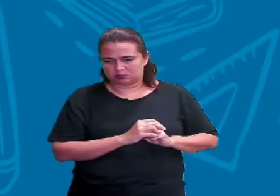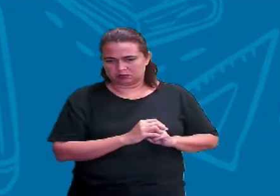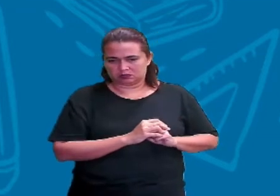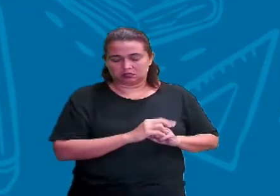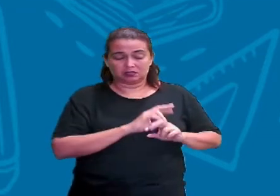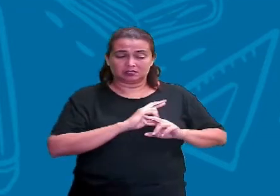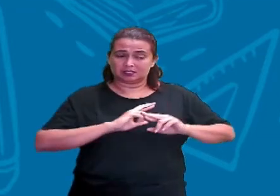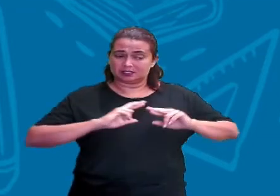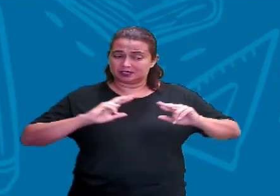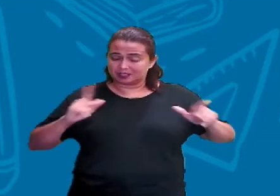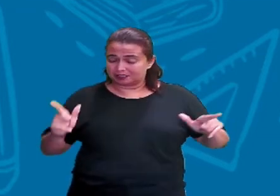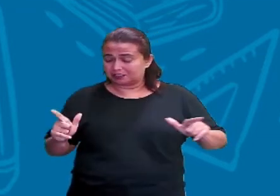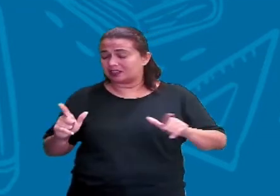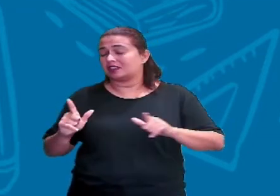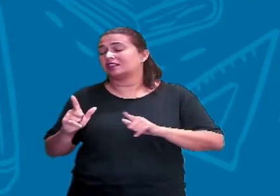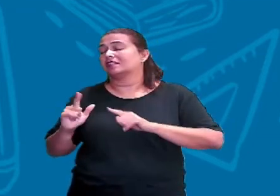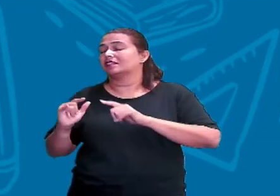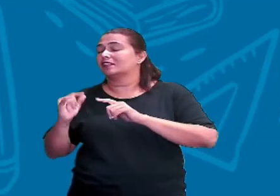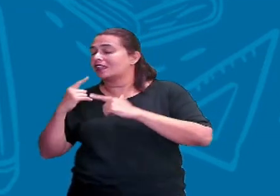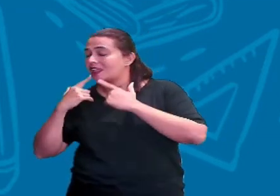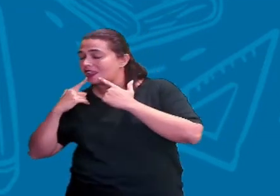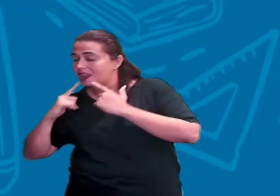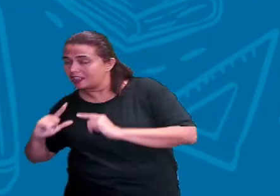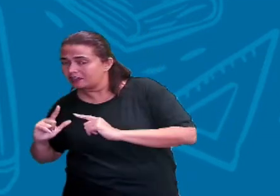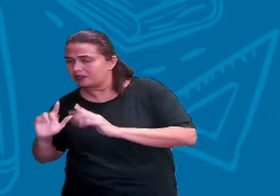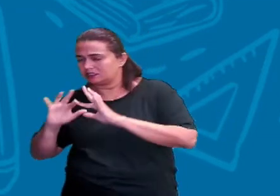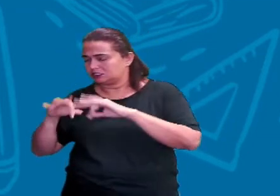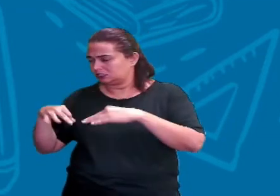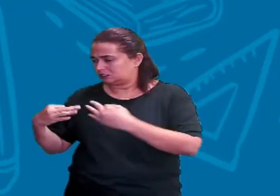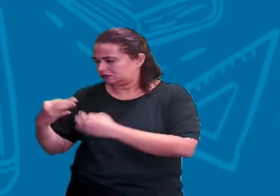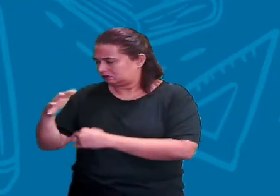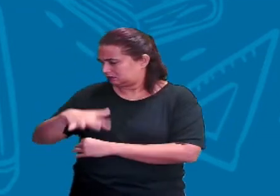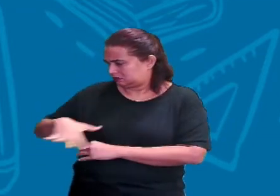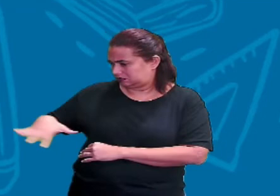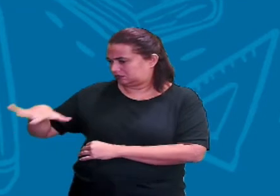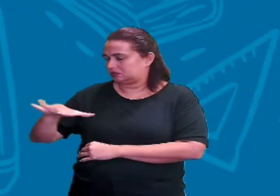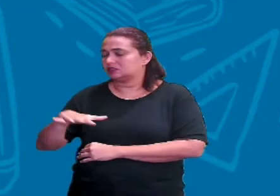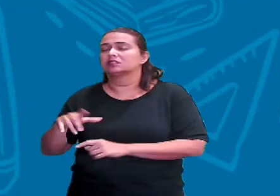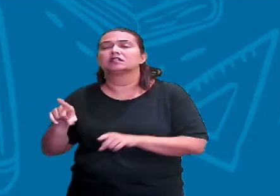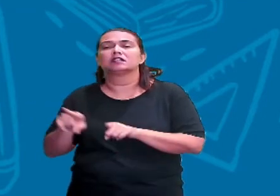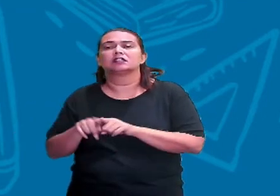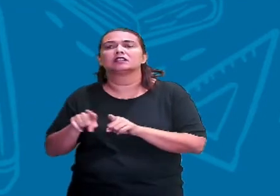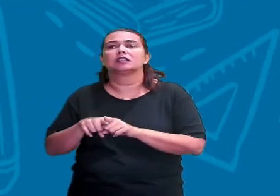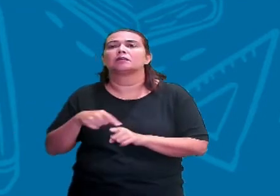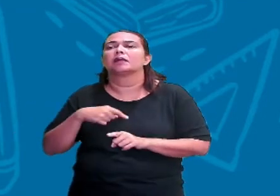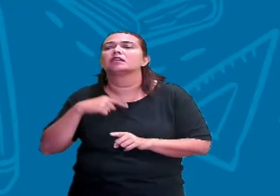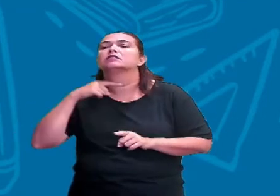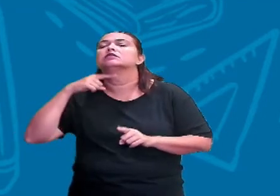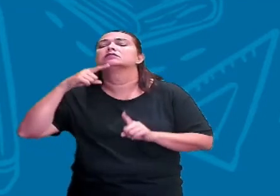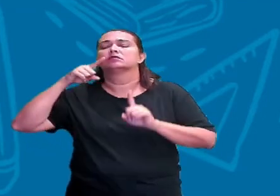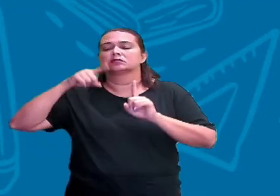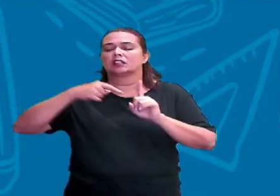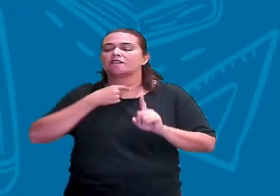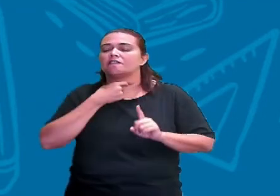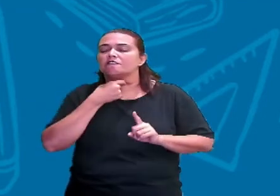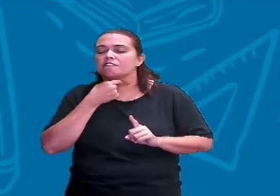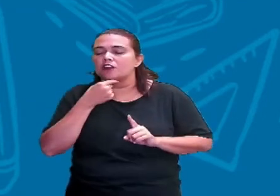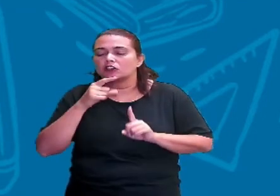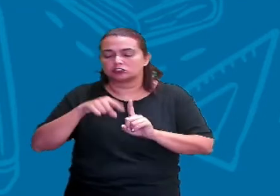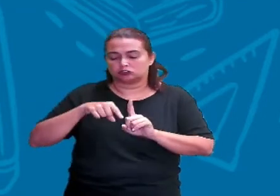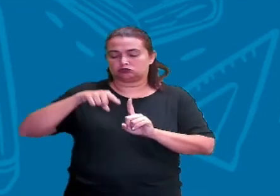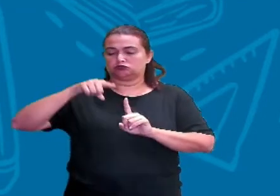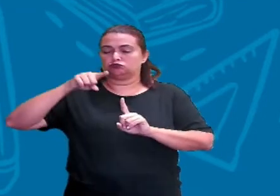mais coloquial e familiar. Então, na fala, o tom de voz acaba tendo papel importante também. Ou seja,